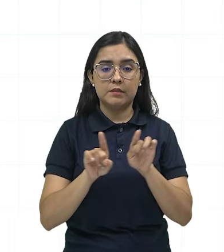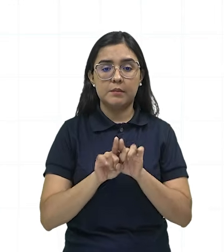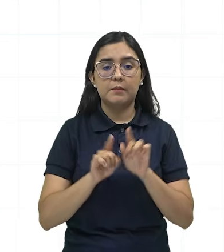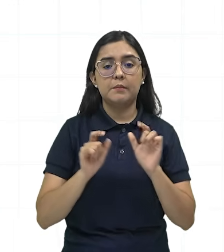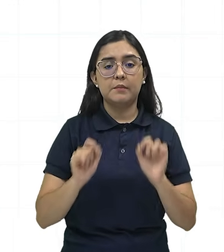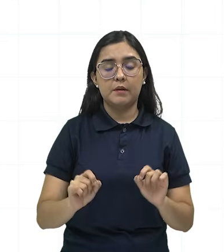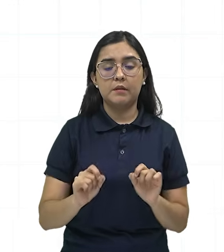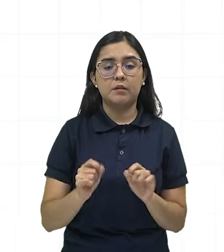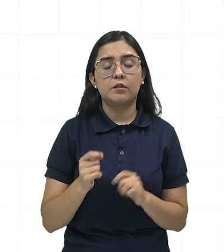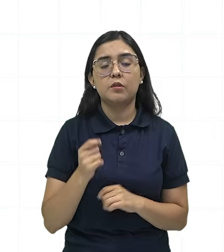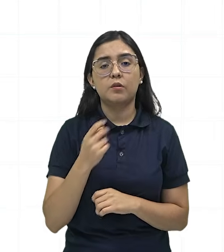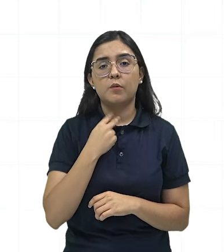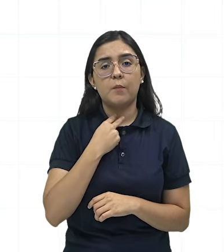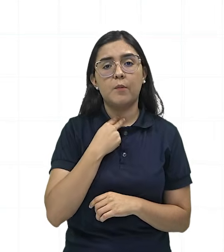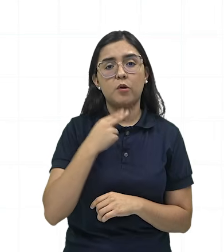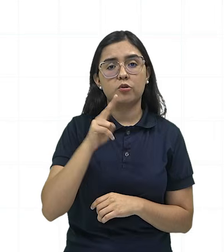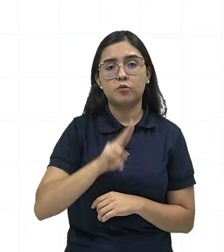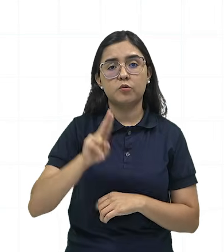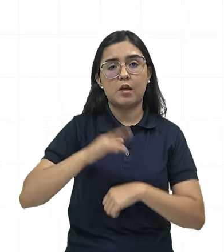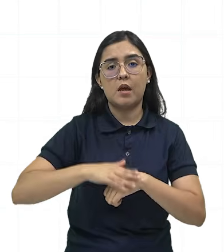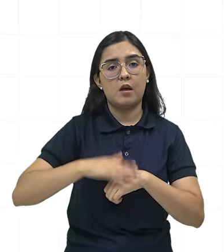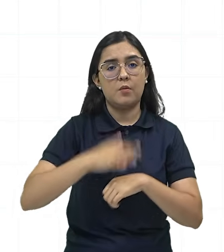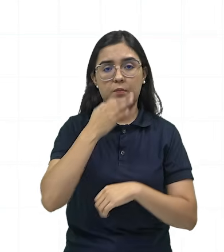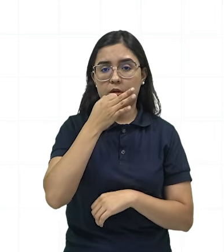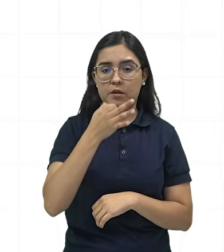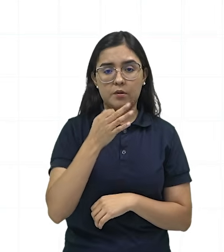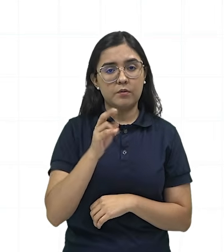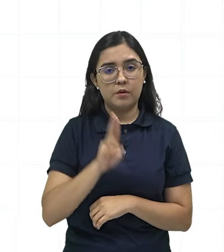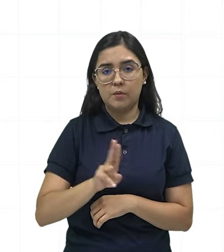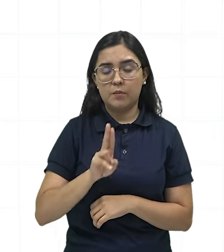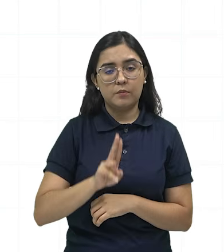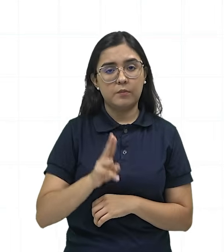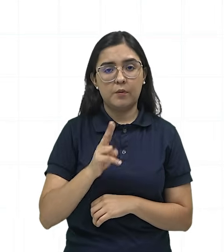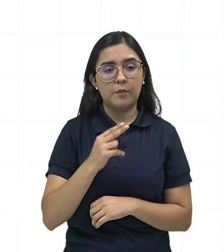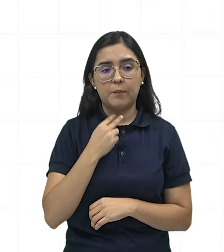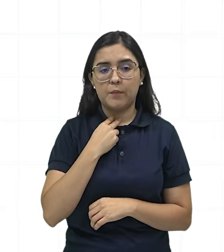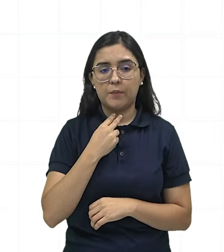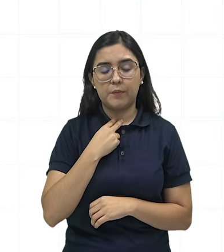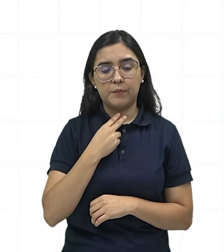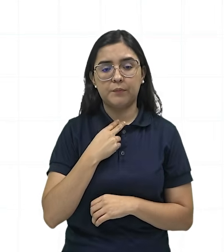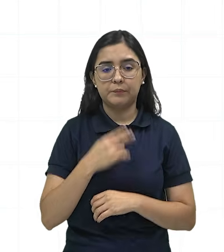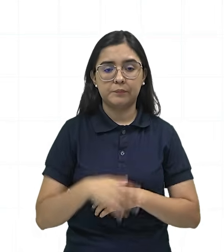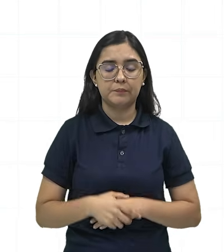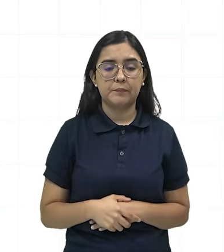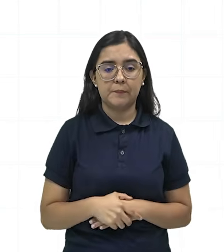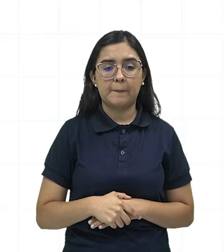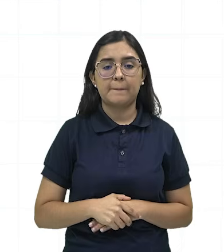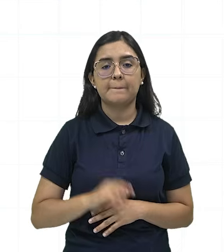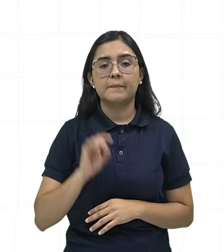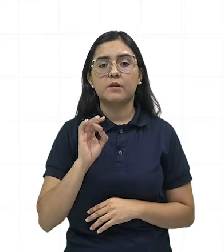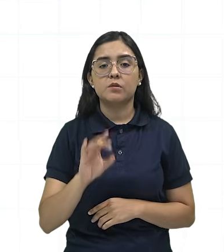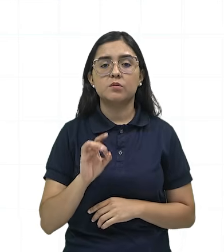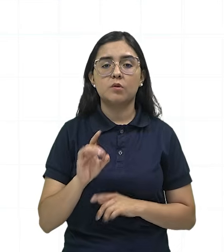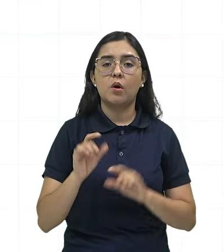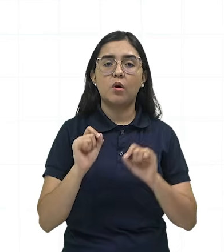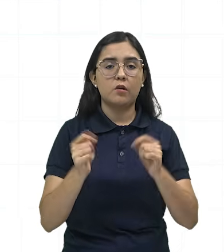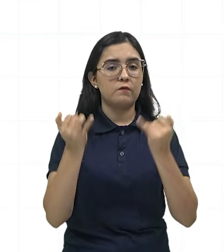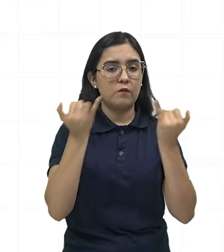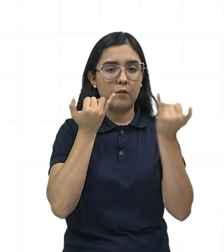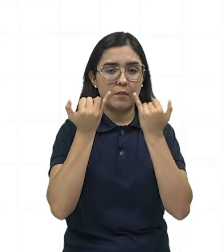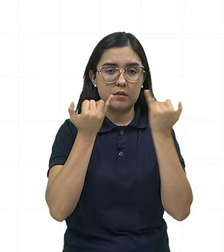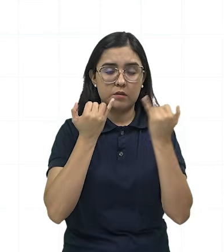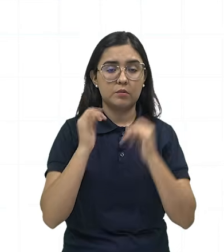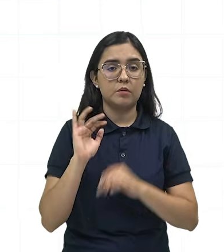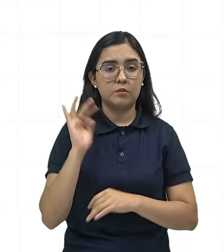imparcial, significa que ele não vai emitir a opinião dele, né? O repórter não vai emitir a opinião dele, vai apenas informar o